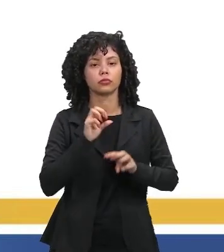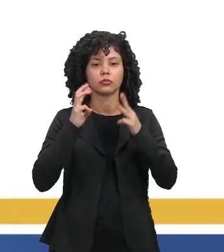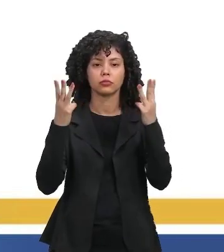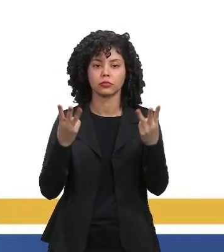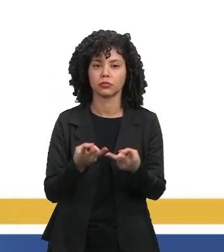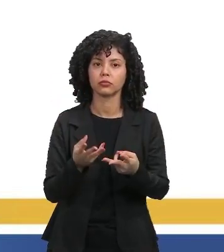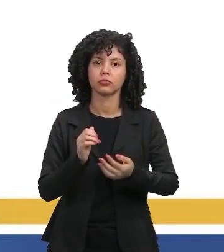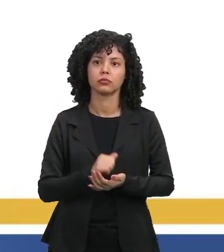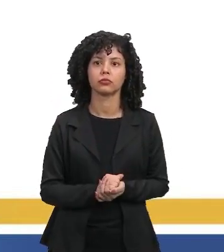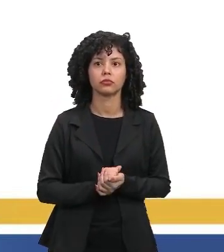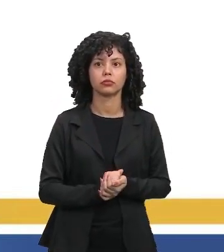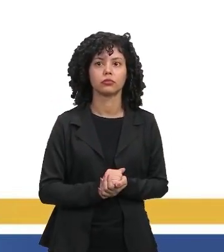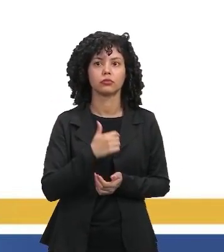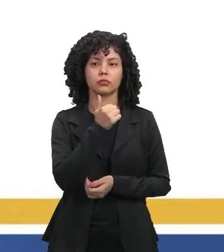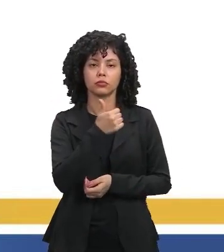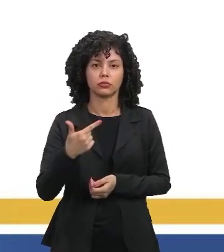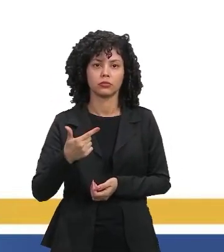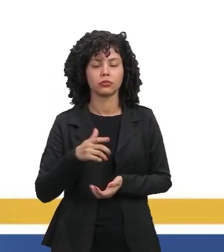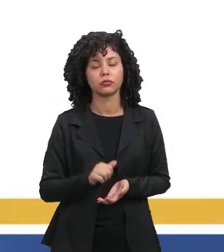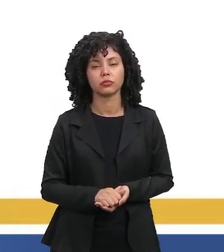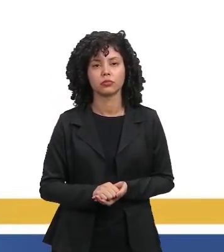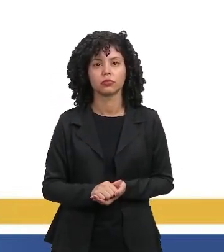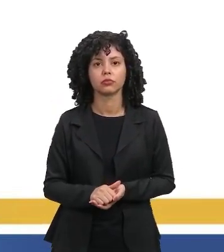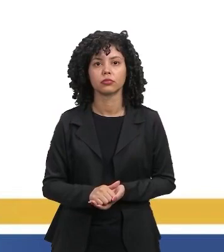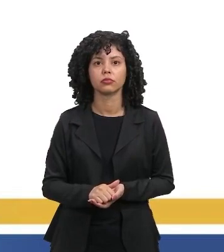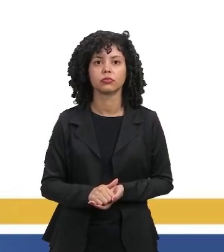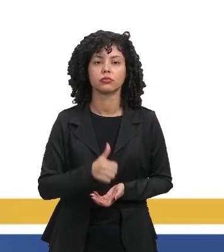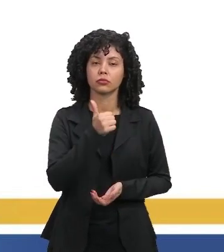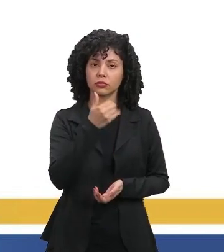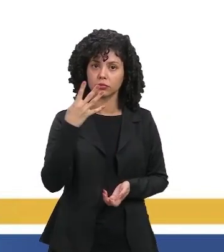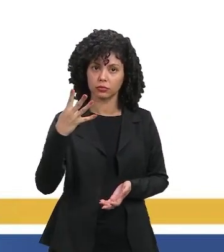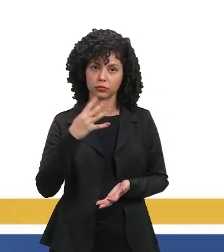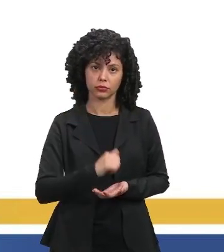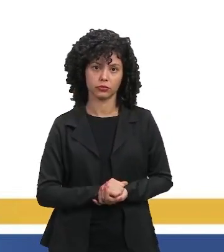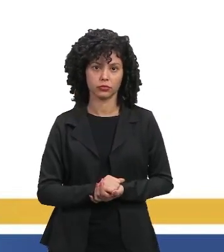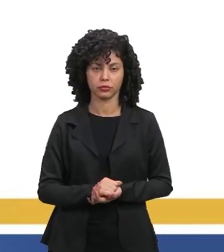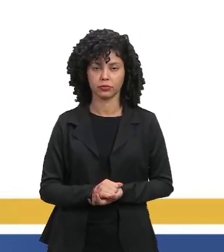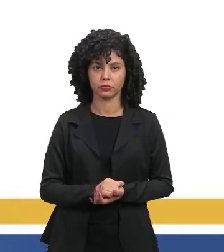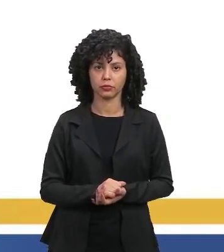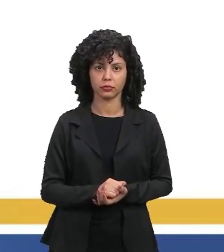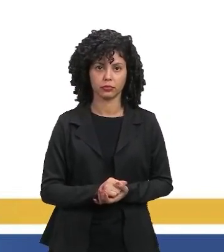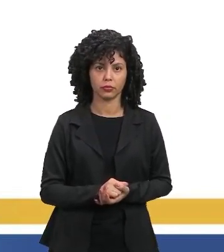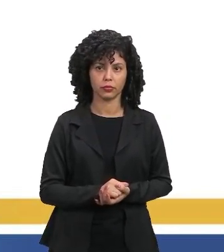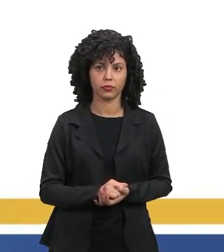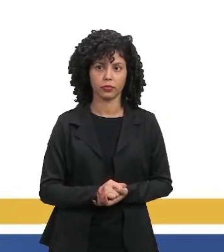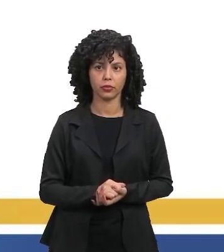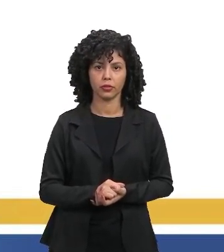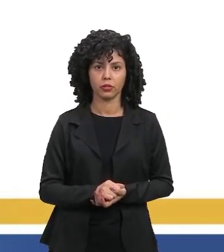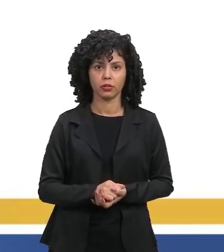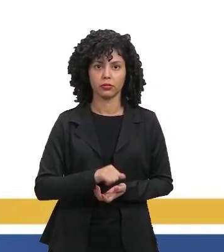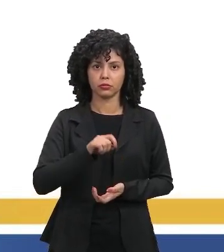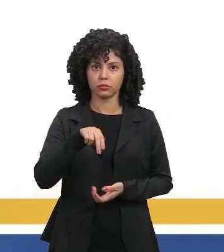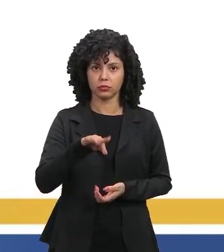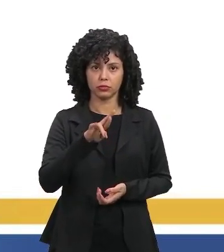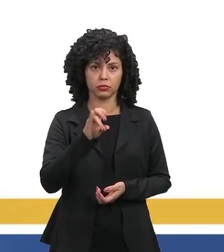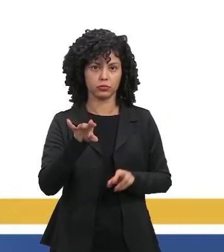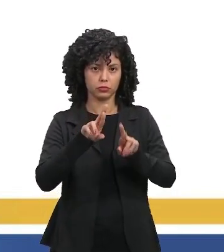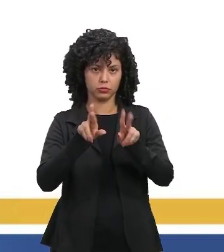massa. Um tem a massa 12 e o outro tem a massa 14. Então, os nêutrons também aí são diferentes,